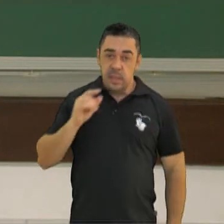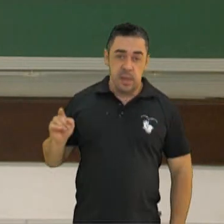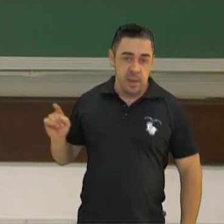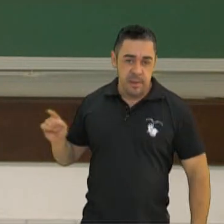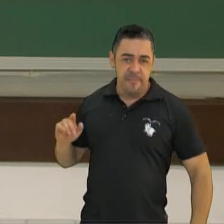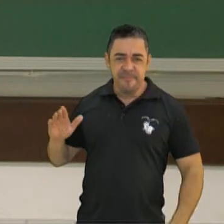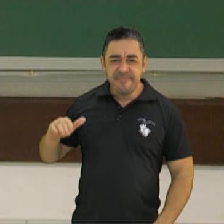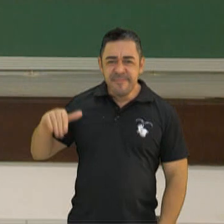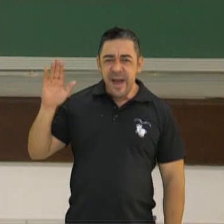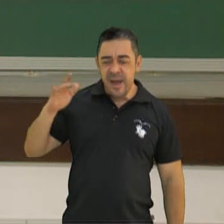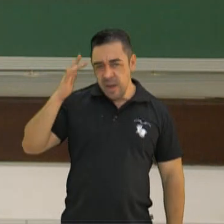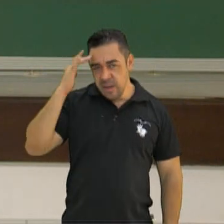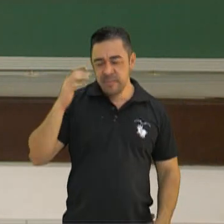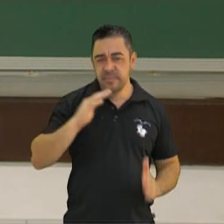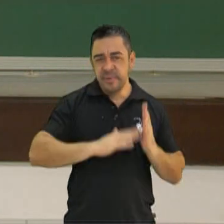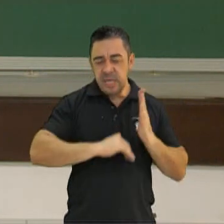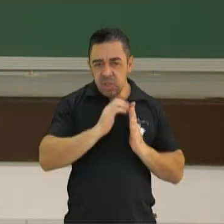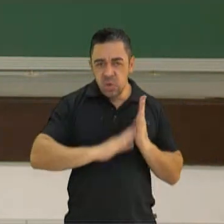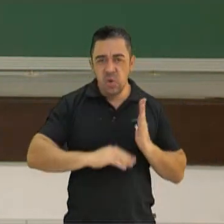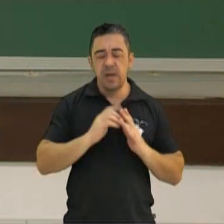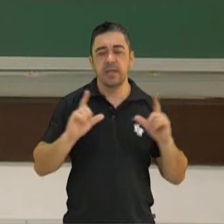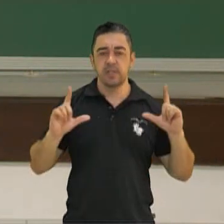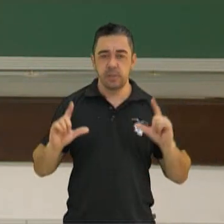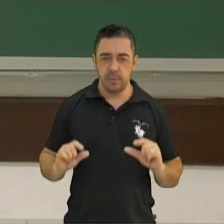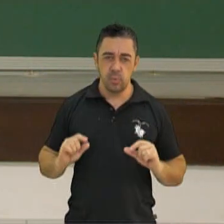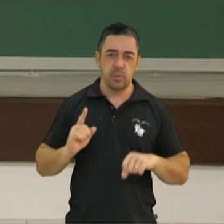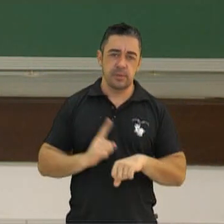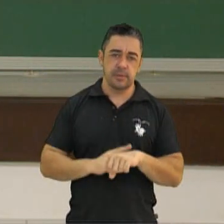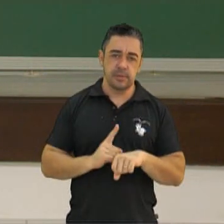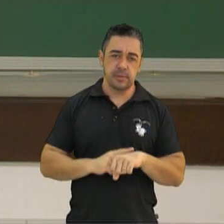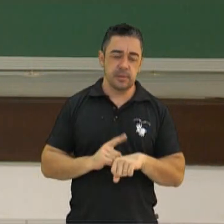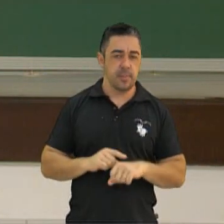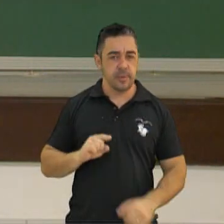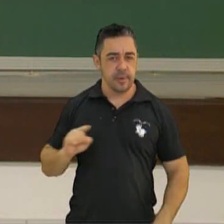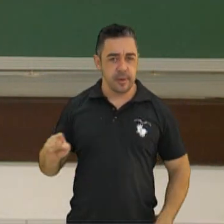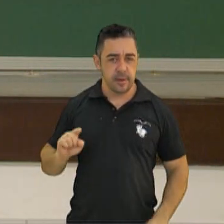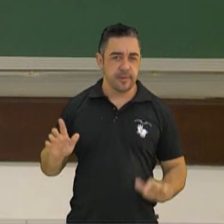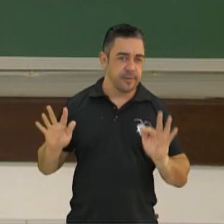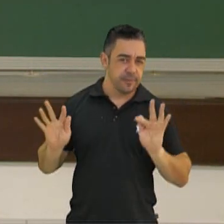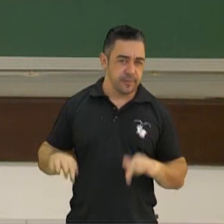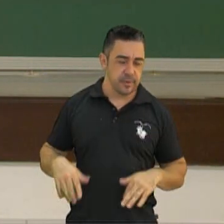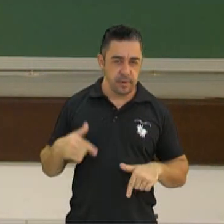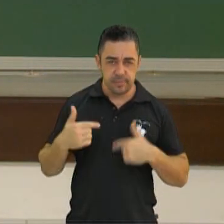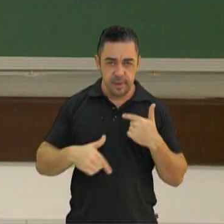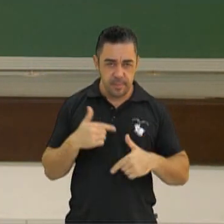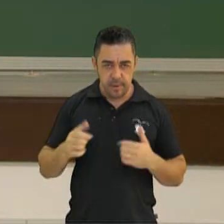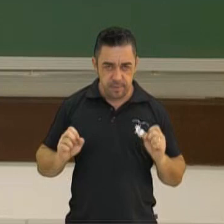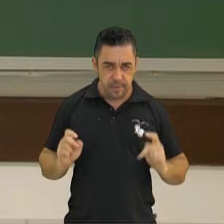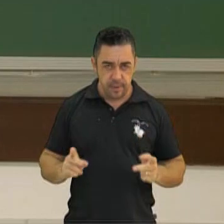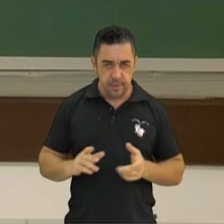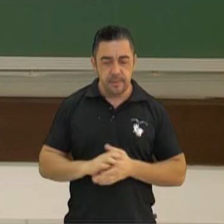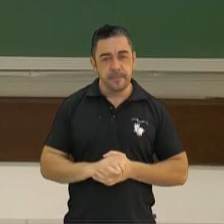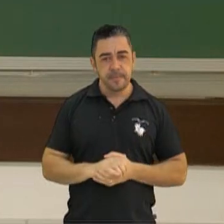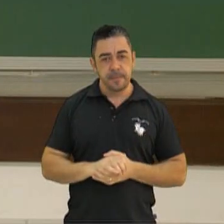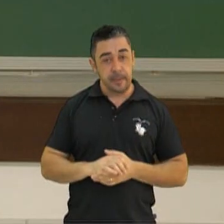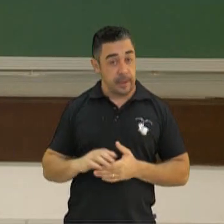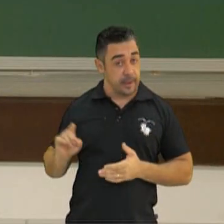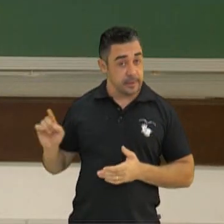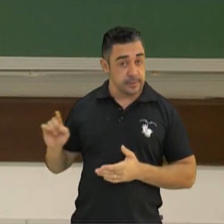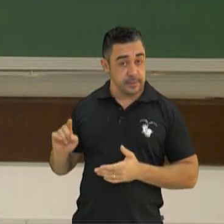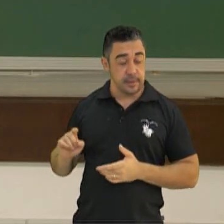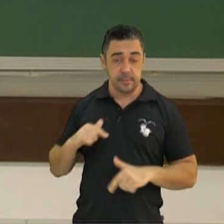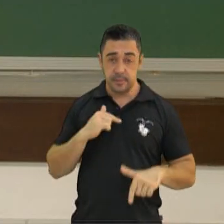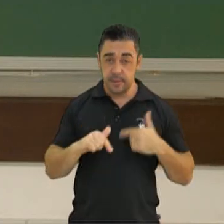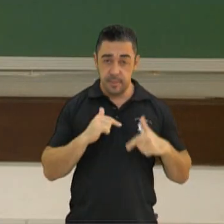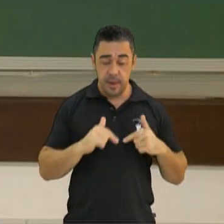mais pintores, menos tempo para poder finalizar a obra, ok? É aquela história lá,